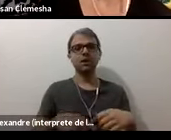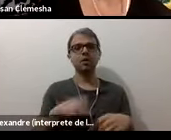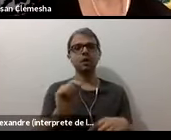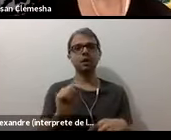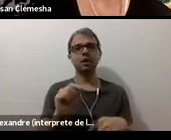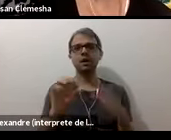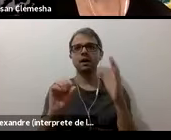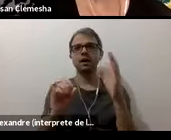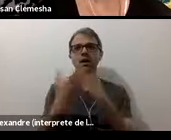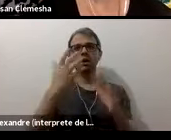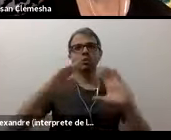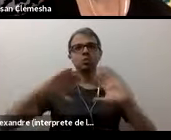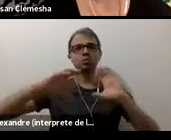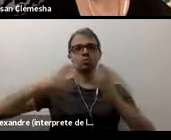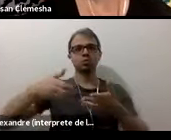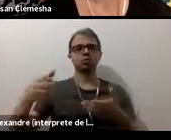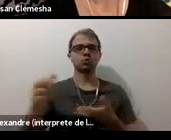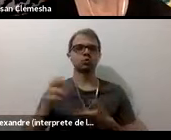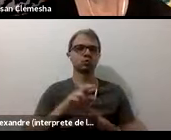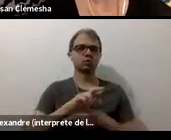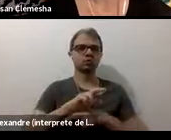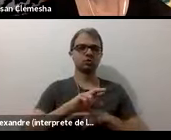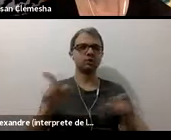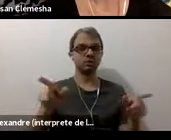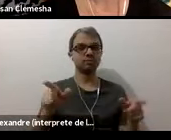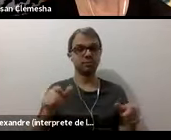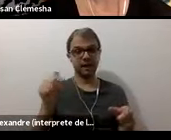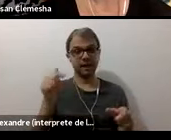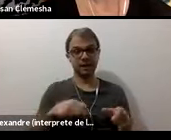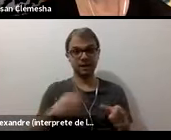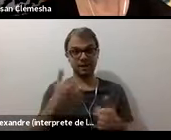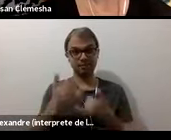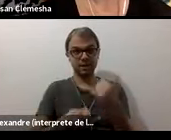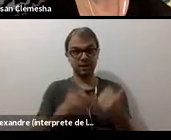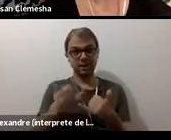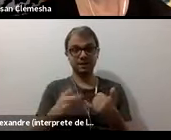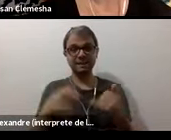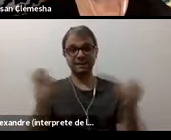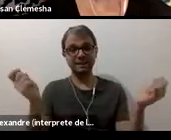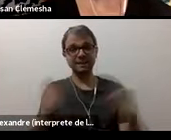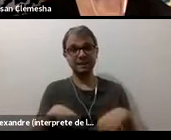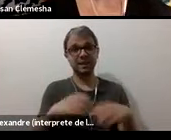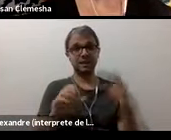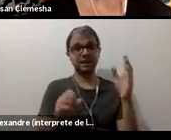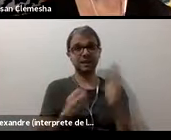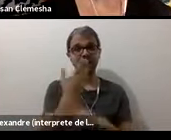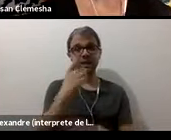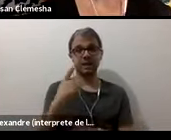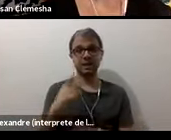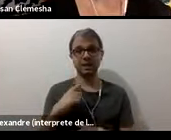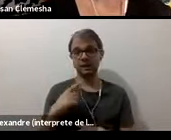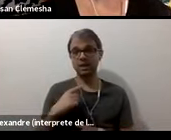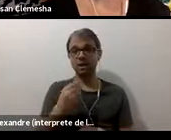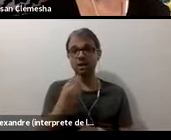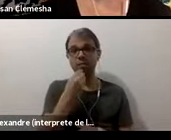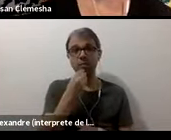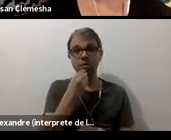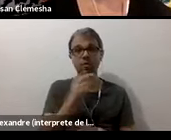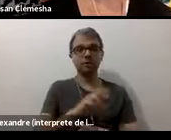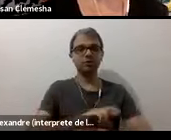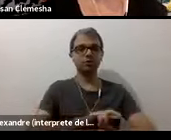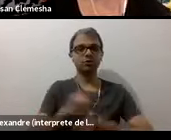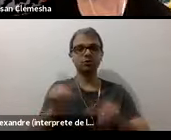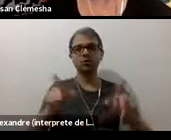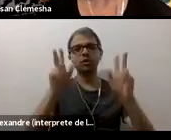a gente aqui nas brincadas, a gente faz exatamente isso, a criação de uma possibilidade de um mundo diferente, como as meninas